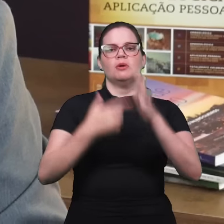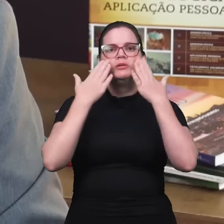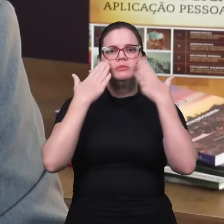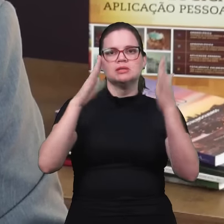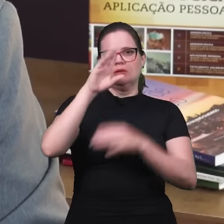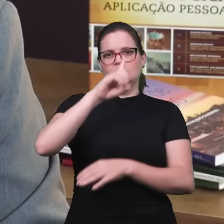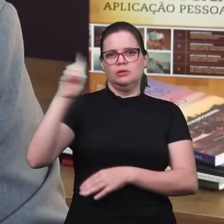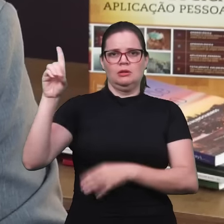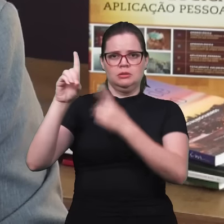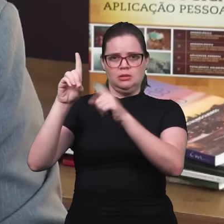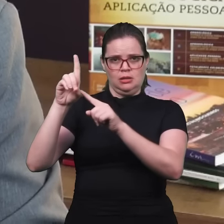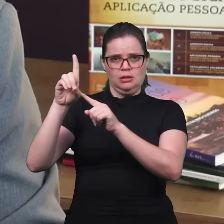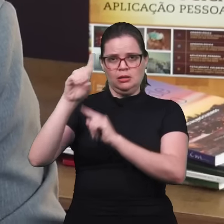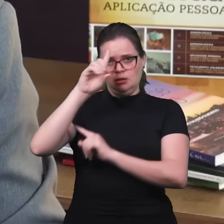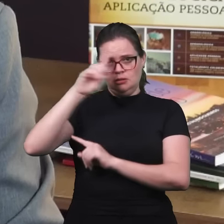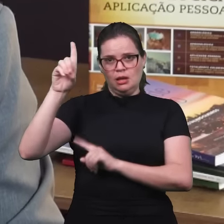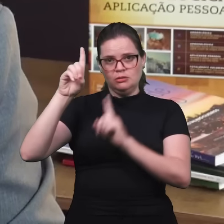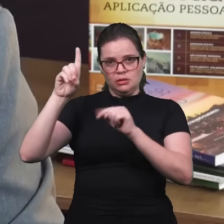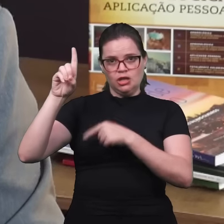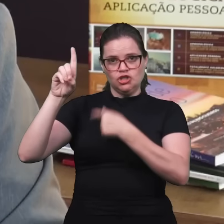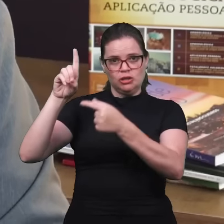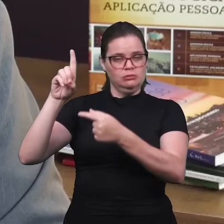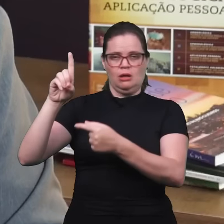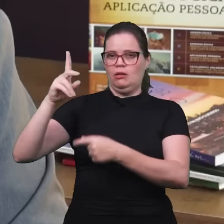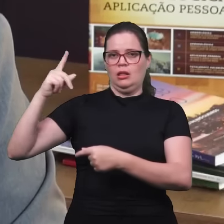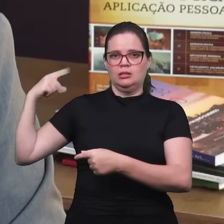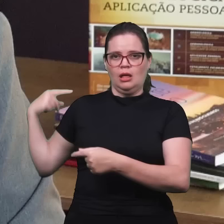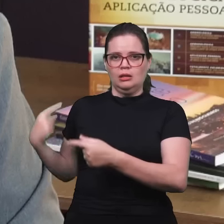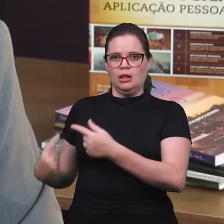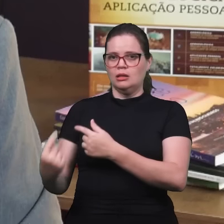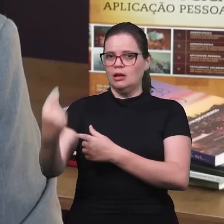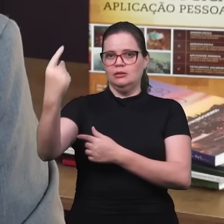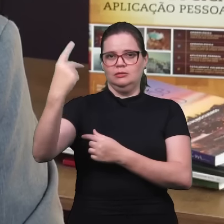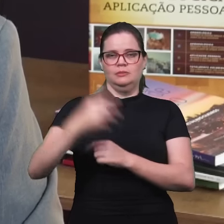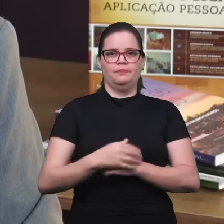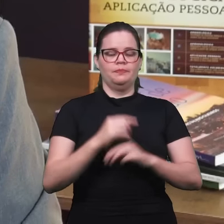Deus, né? Sim. De eternidade em eternidade ele é Deus, mas esses